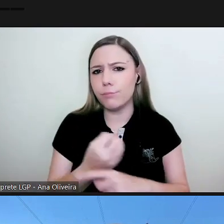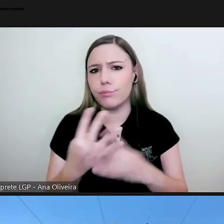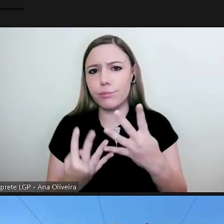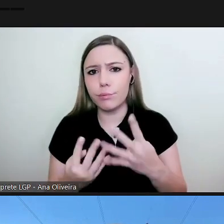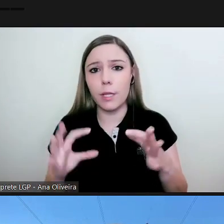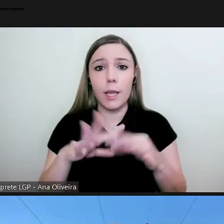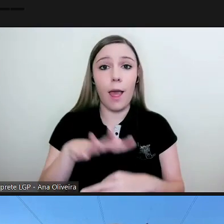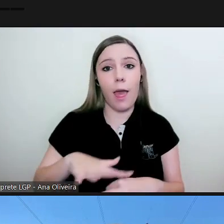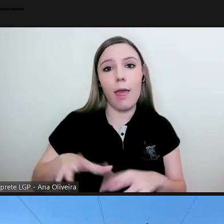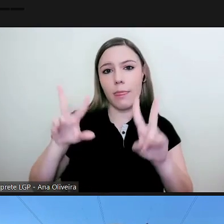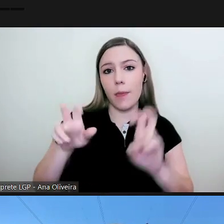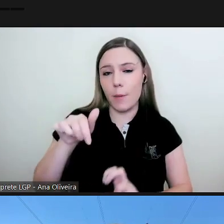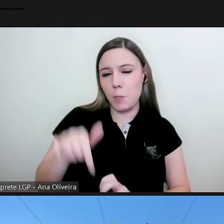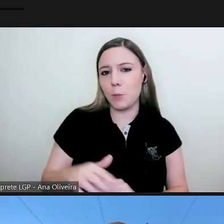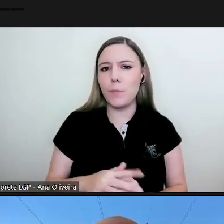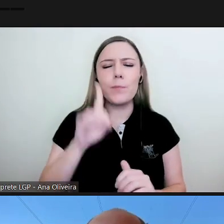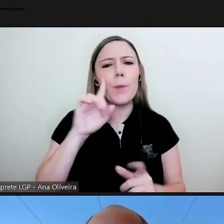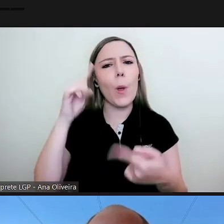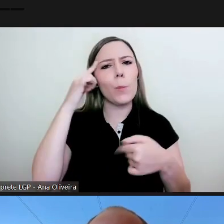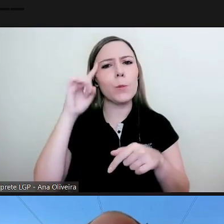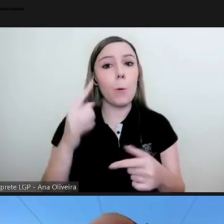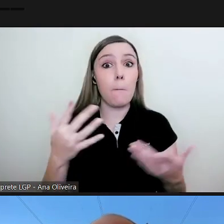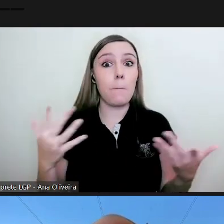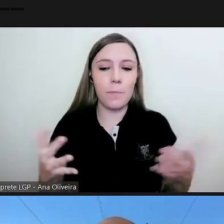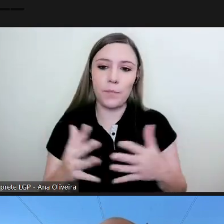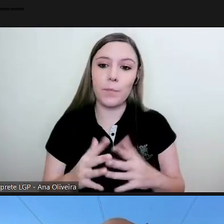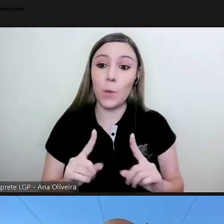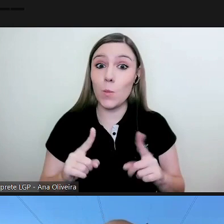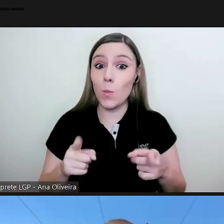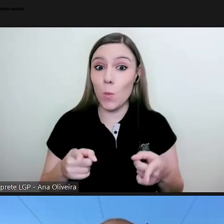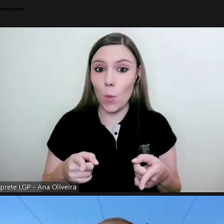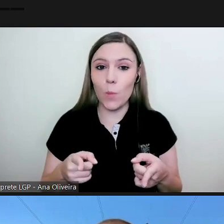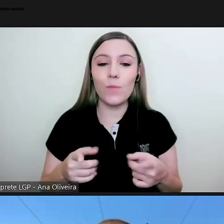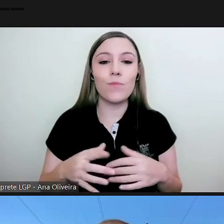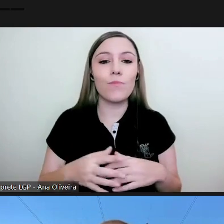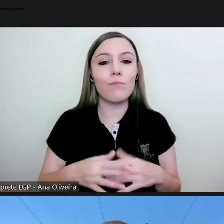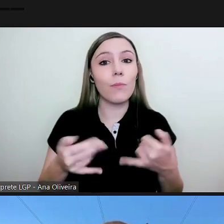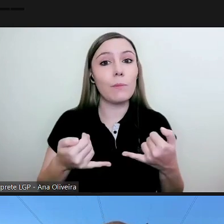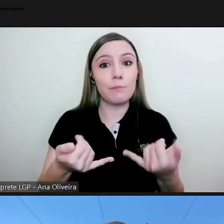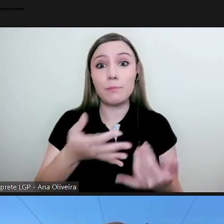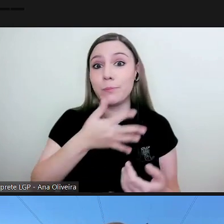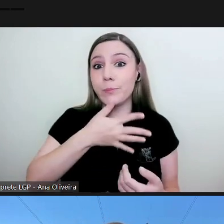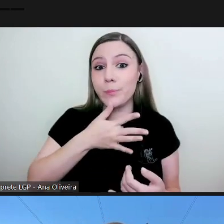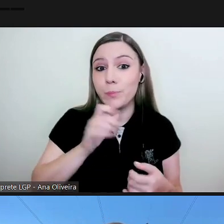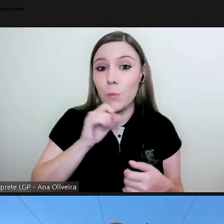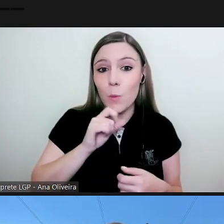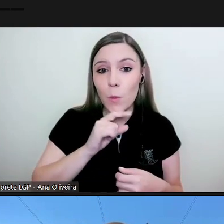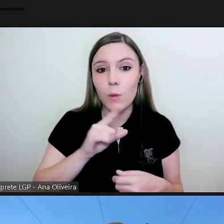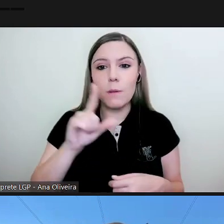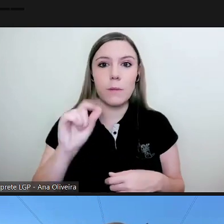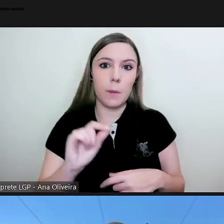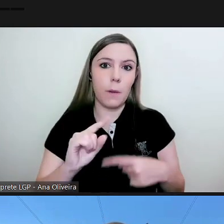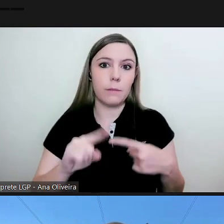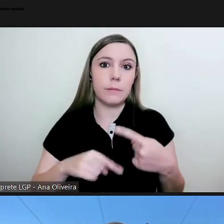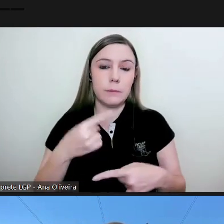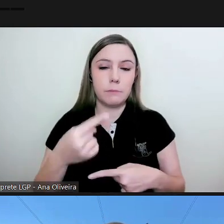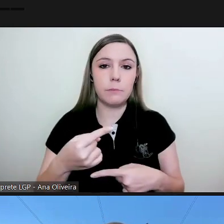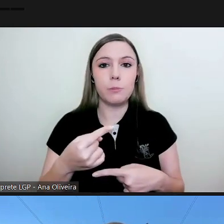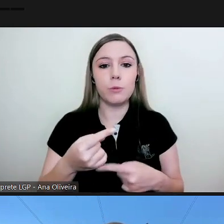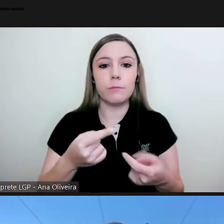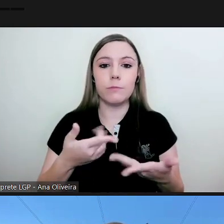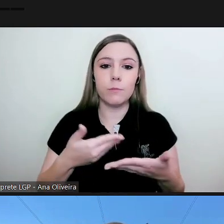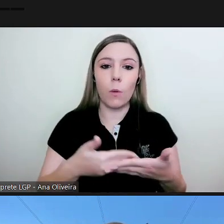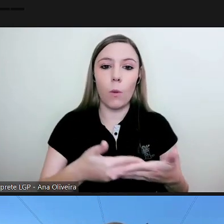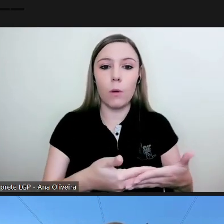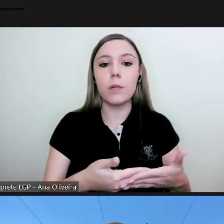domínios. Professora, começaria por lhe dar a palavra e depois fazê-lo também em sequência